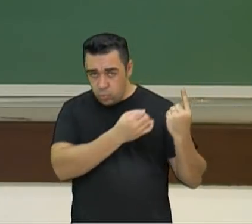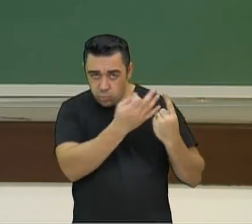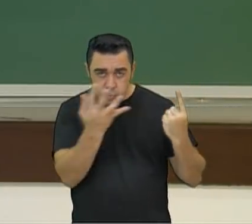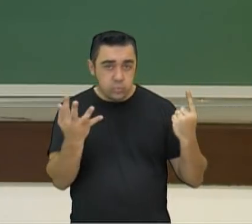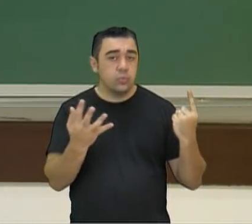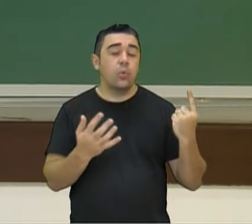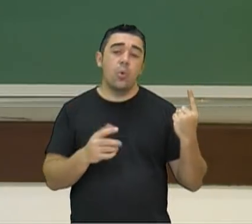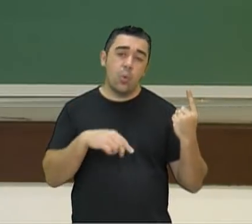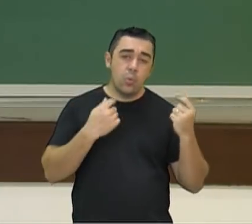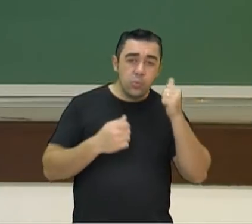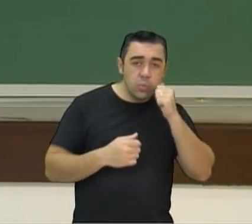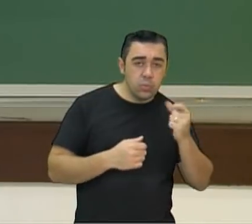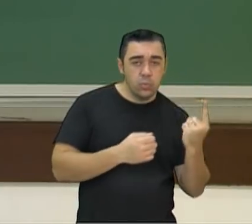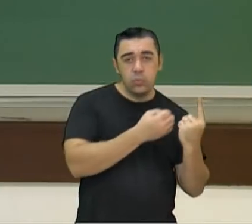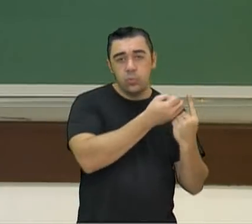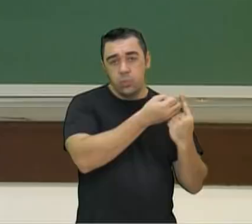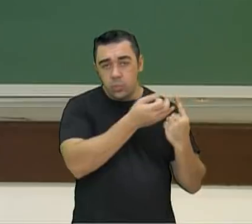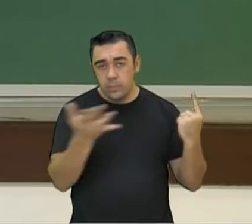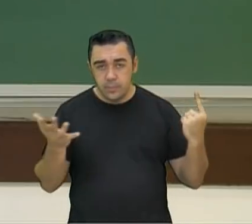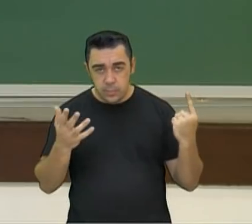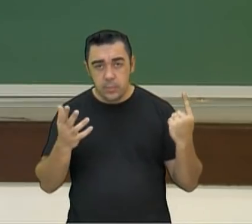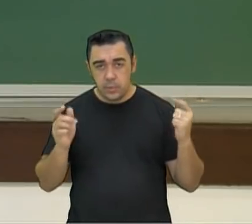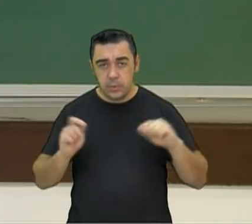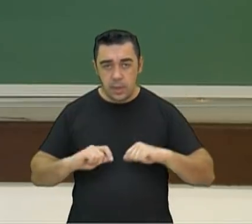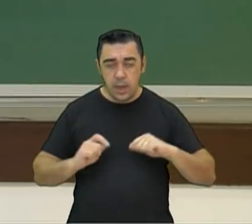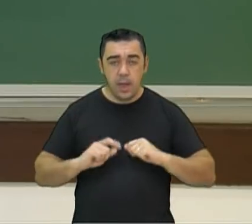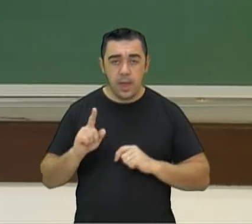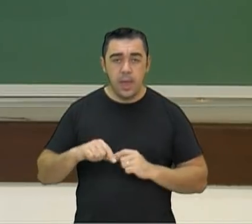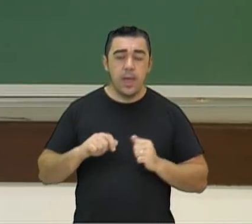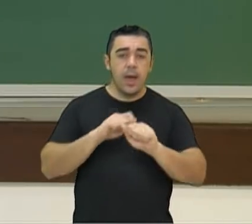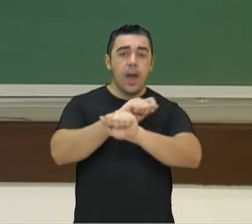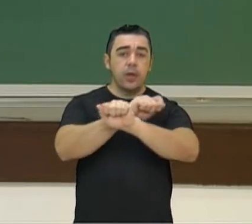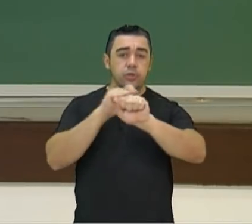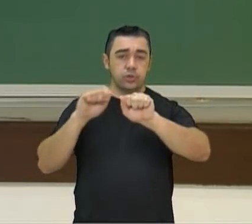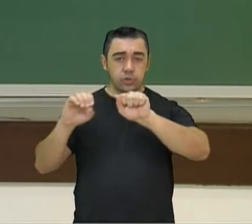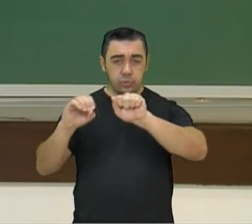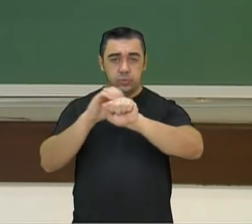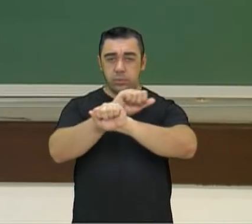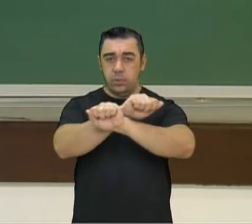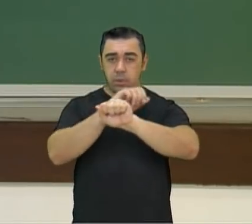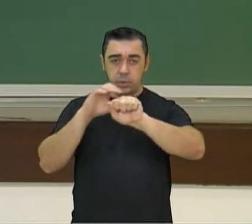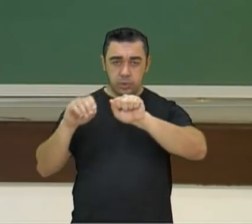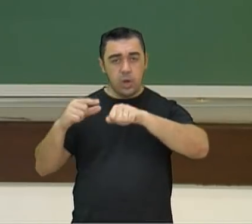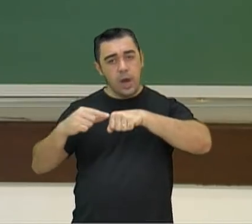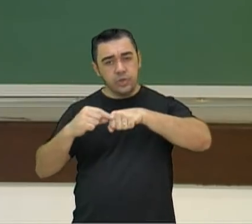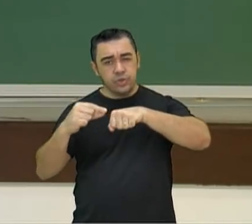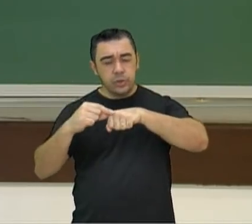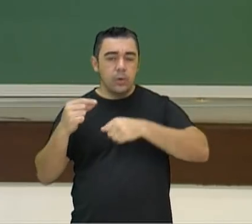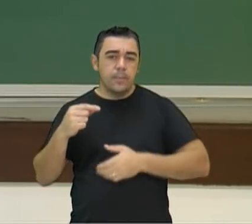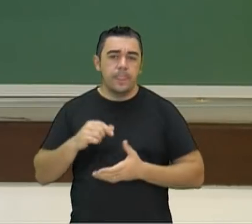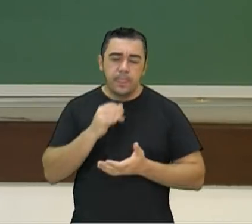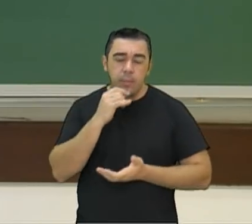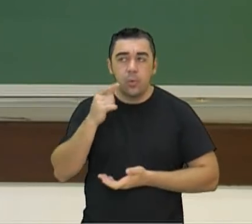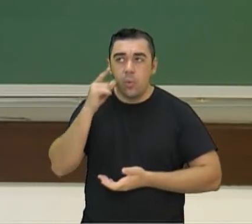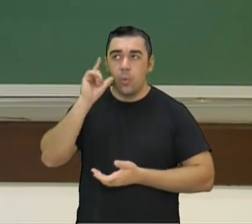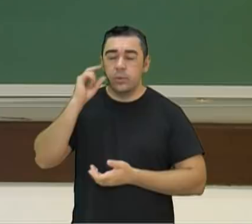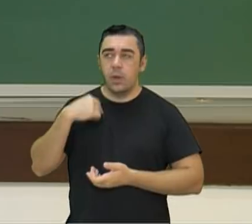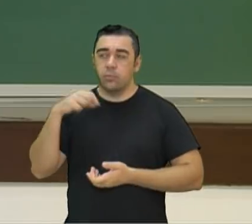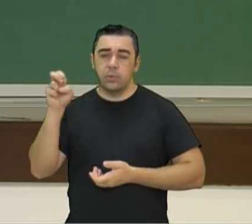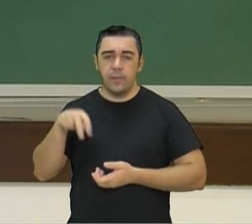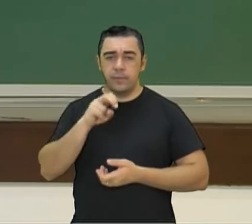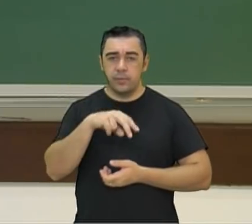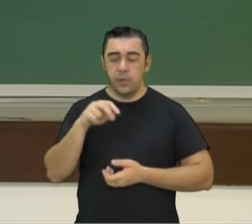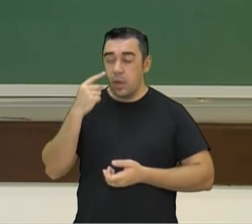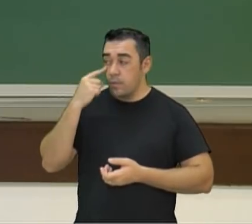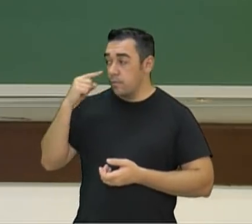que trata, eu coloco ali um artigo indefinido, né? Uma coisa é eu dizer, ontem eu estava caminhando na rua e vi